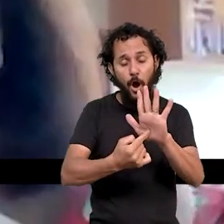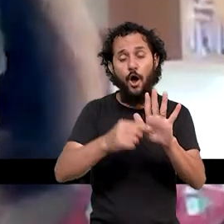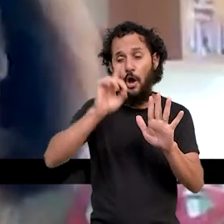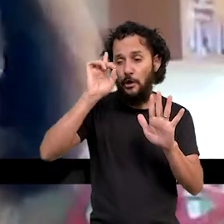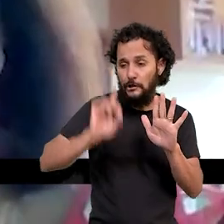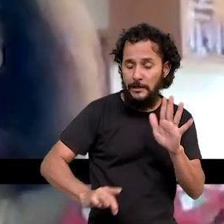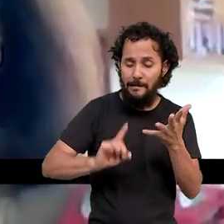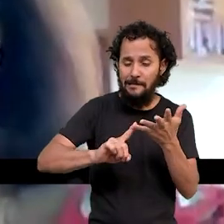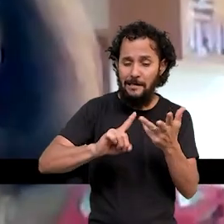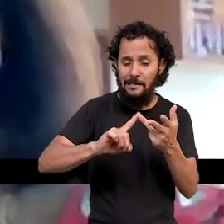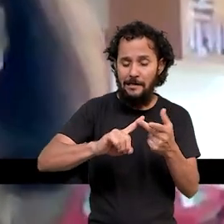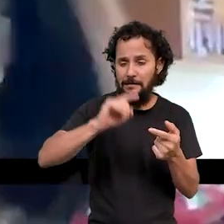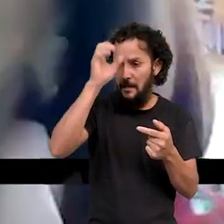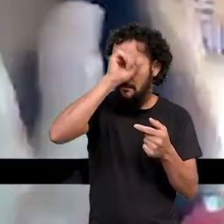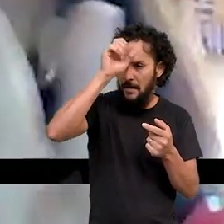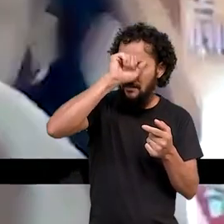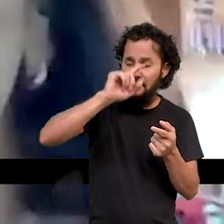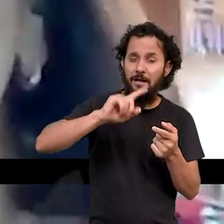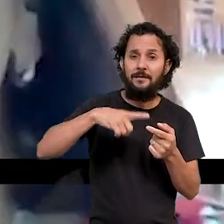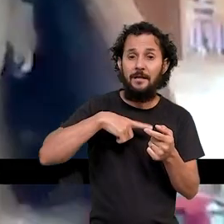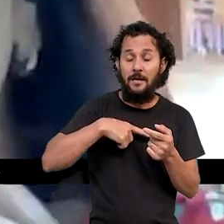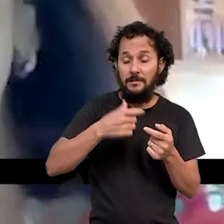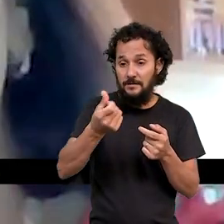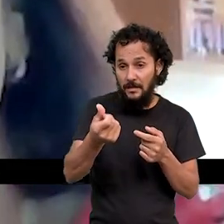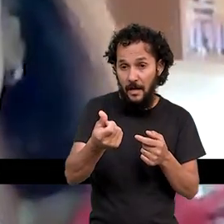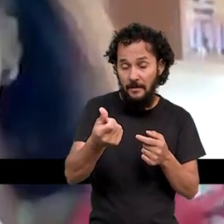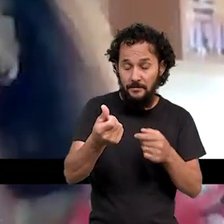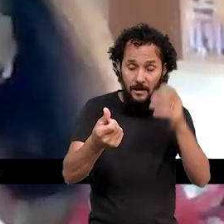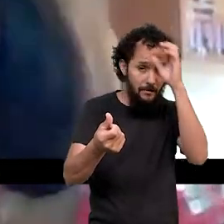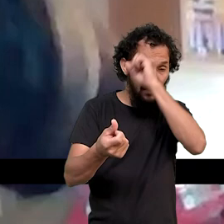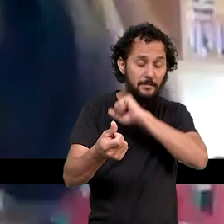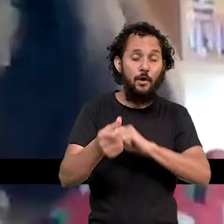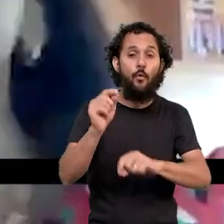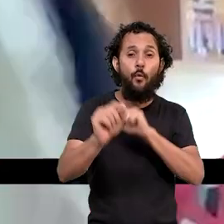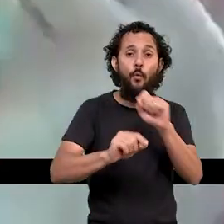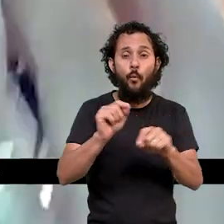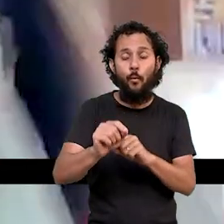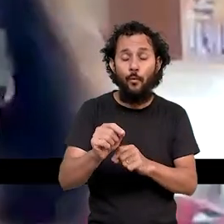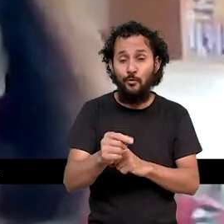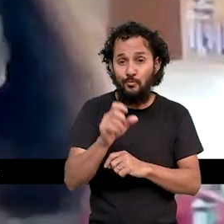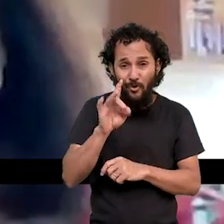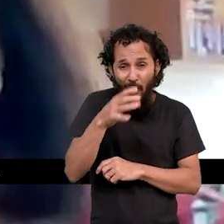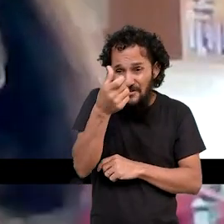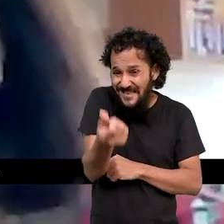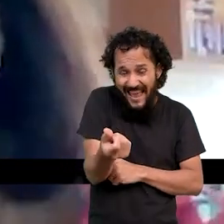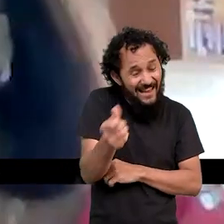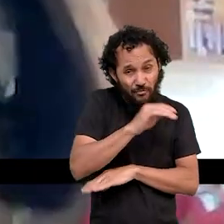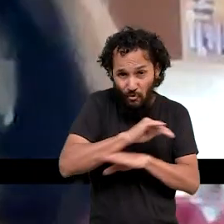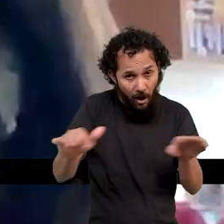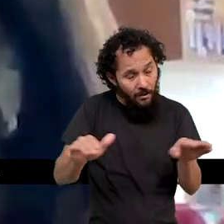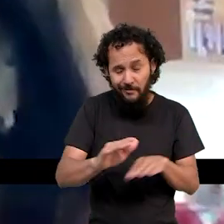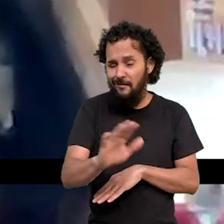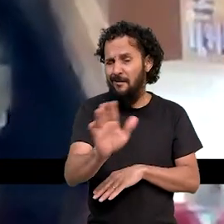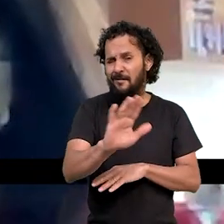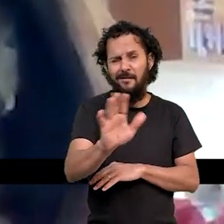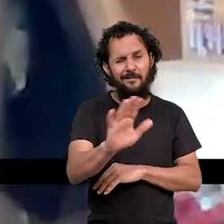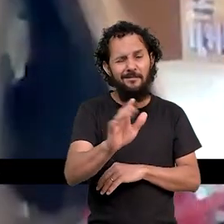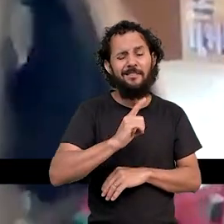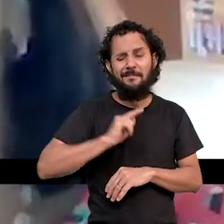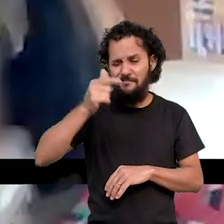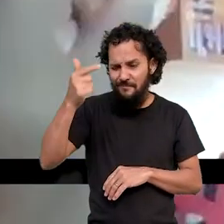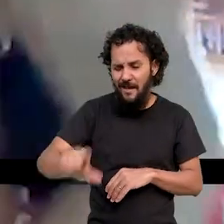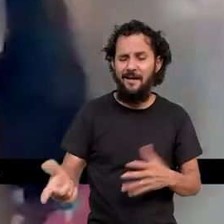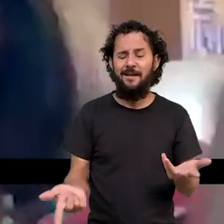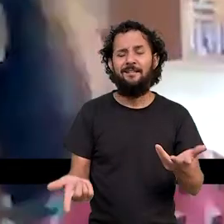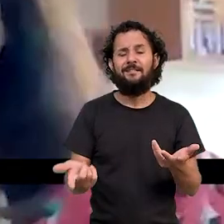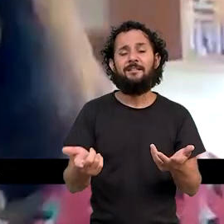evidenciar os direitos de aprendizagens, que coloca 6 direitos de aprendizagens, não são esses únicos direitos de aprendizagem.